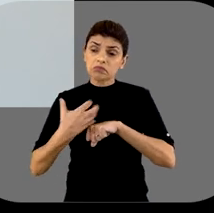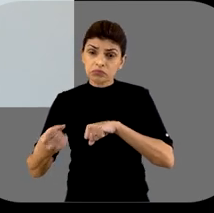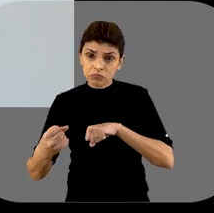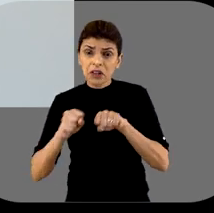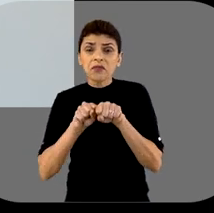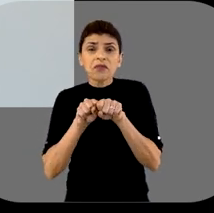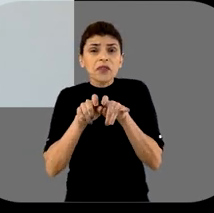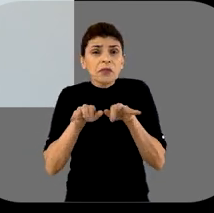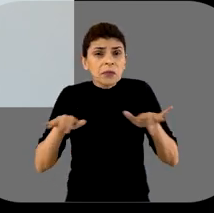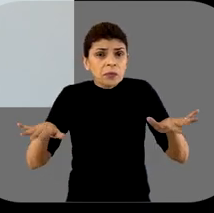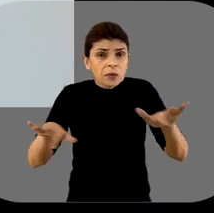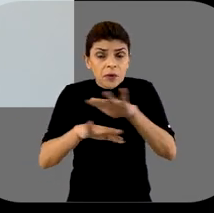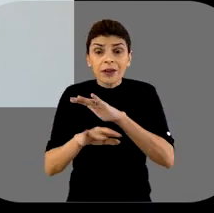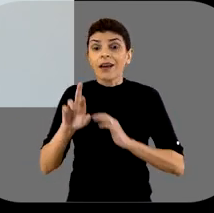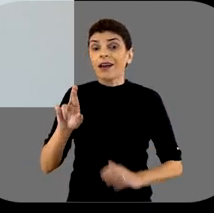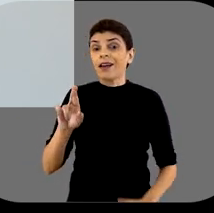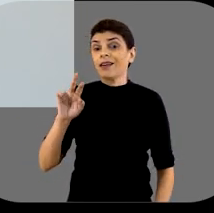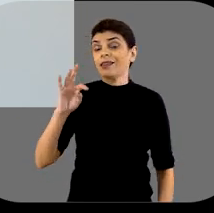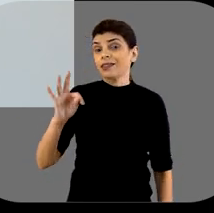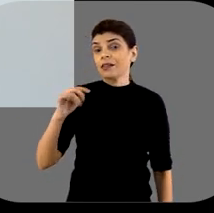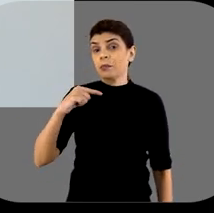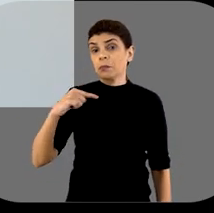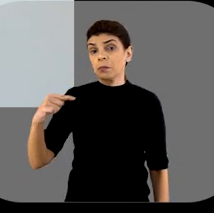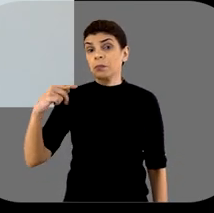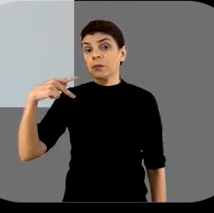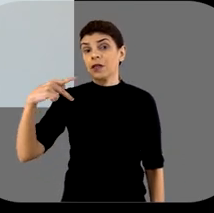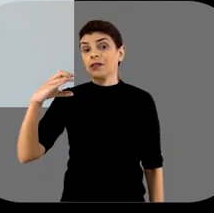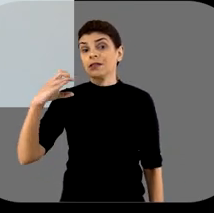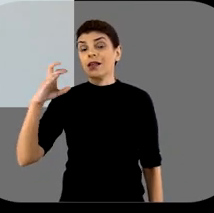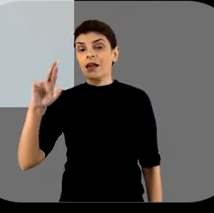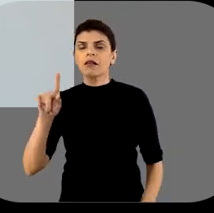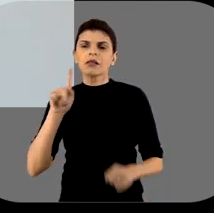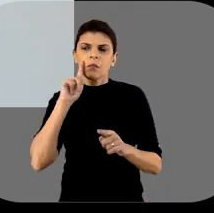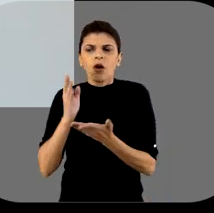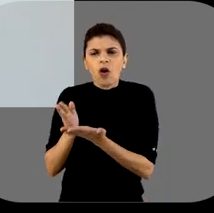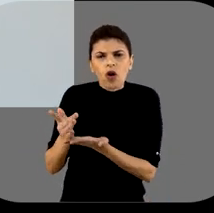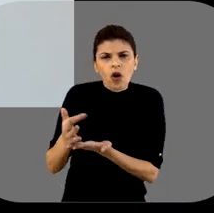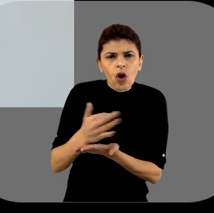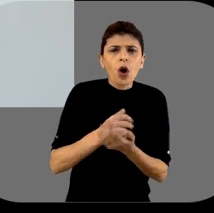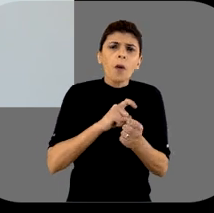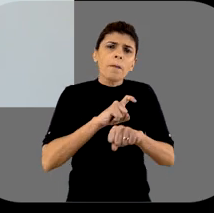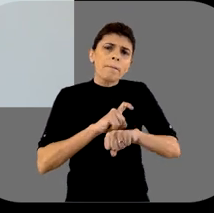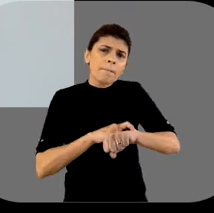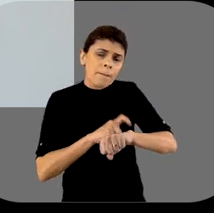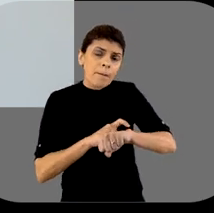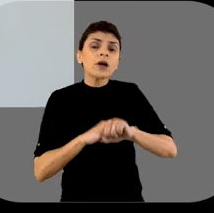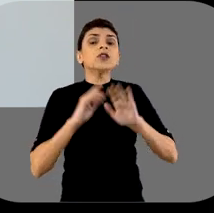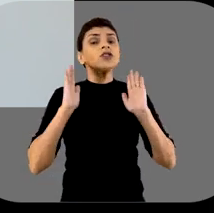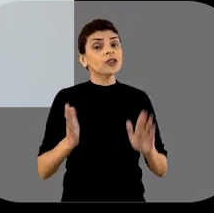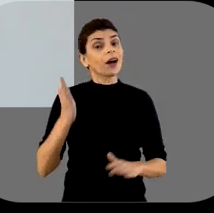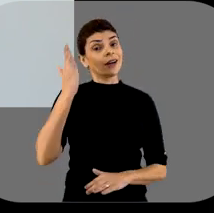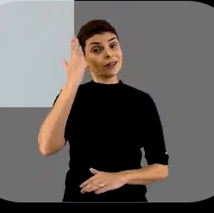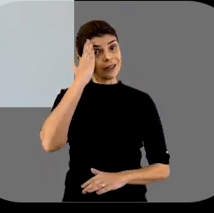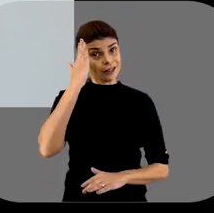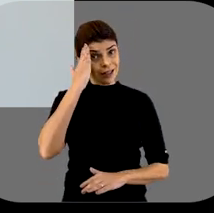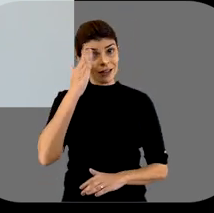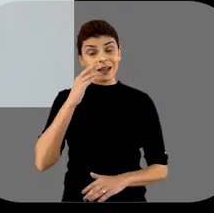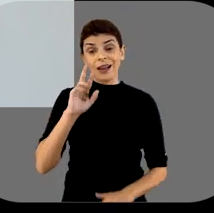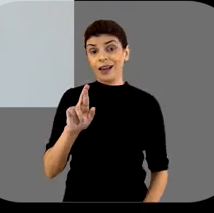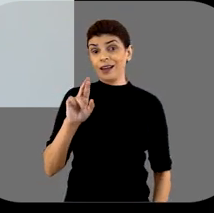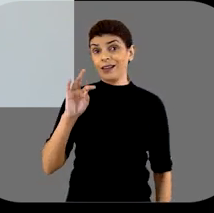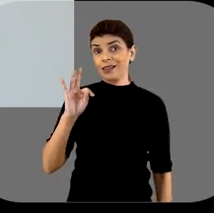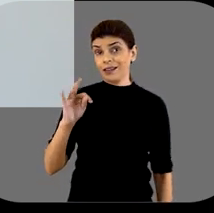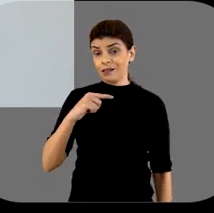infecção do vírus, no caso do RT-PCR, ou do anticorpo. Assim, pelas técnicas de coleta, inclusive no momento de coleta. Então, a gente sabe, por exemplo,